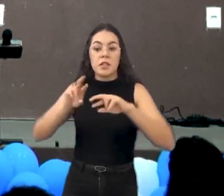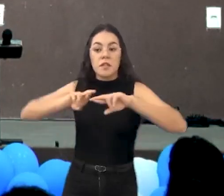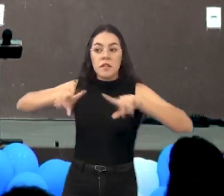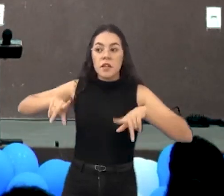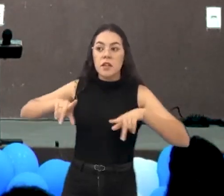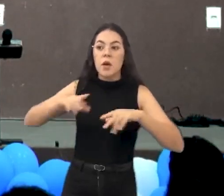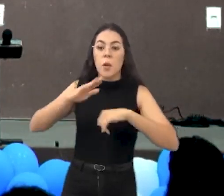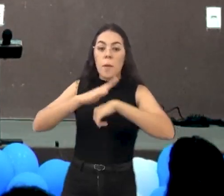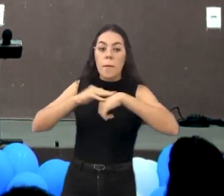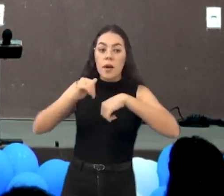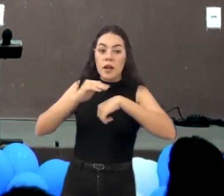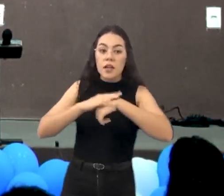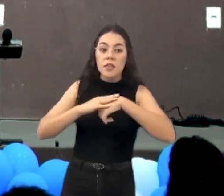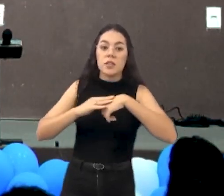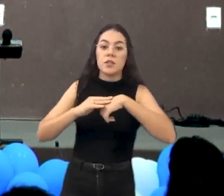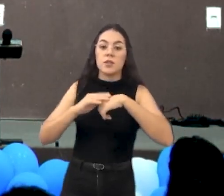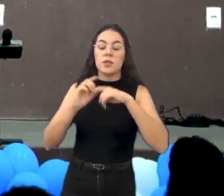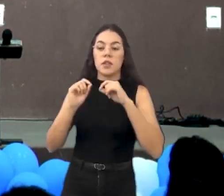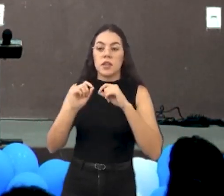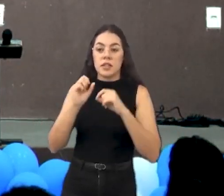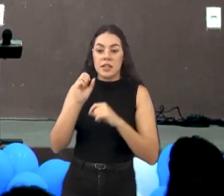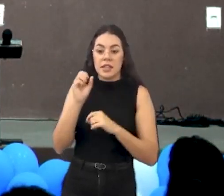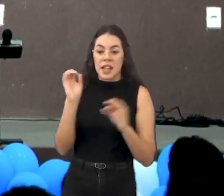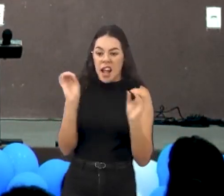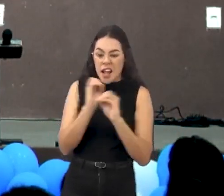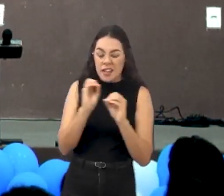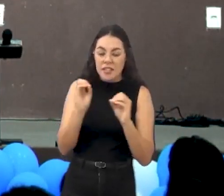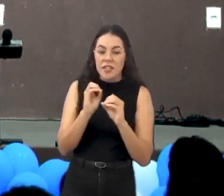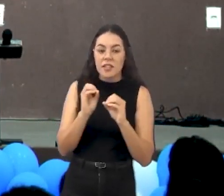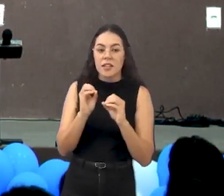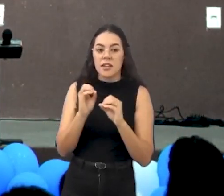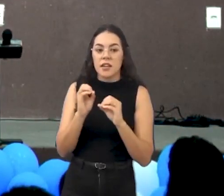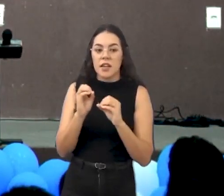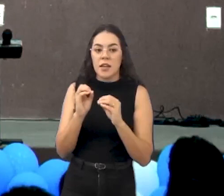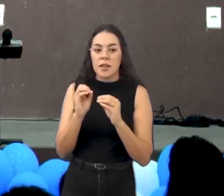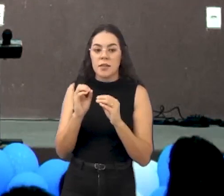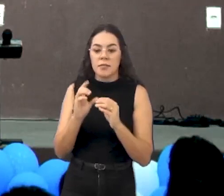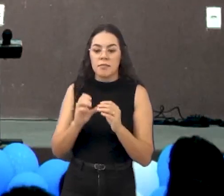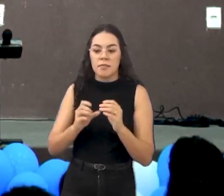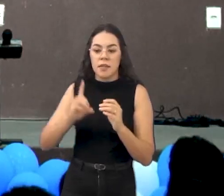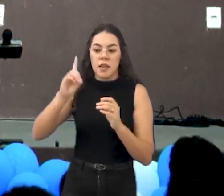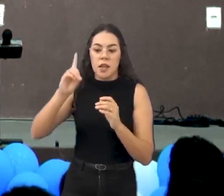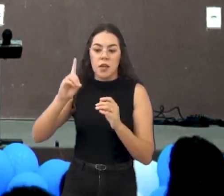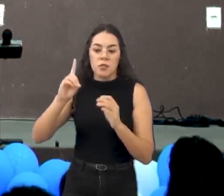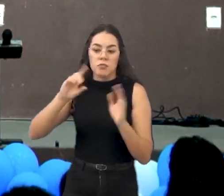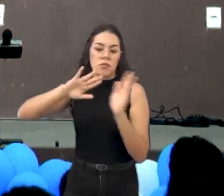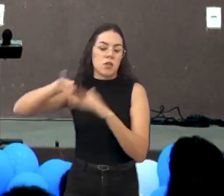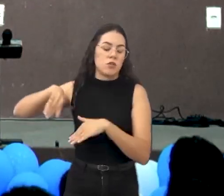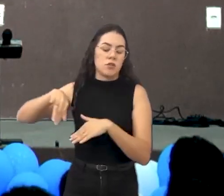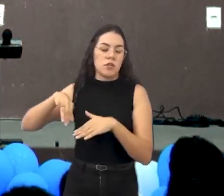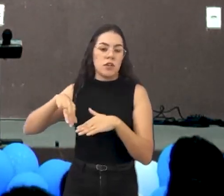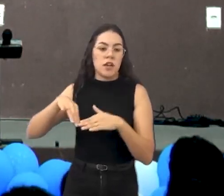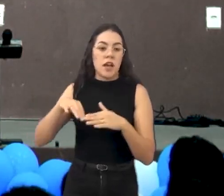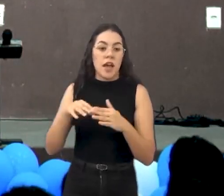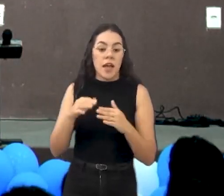passa na frente de Deus e o que não é manso passa na frente de Deus e faz alguma coisa. O manso vê Deus fazendo.